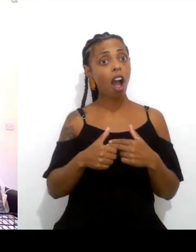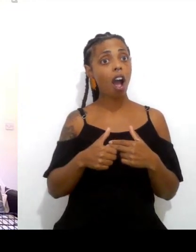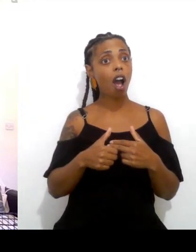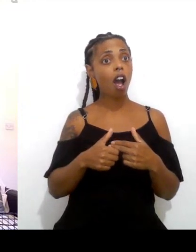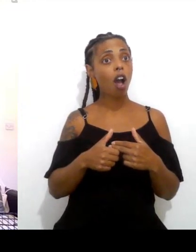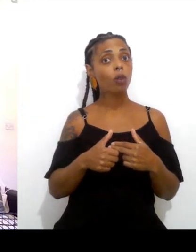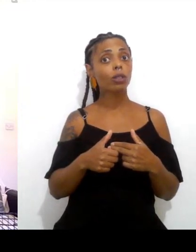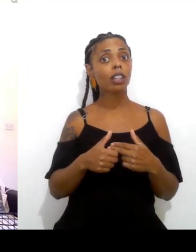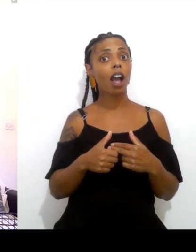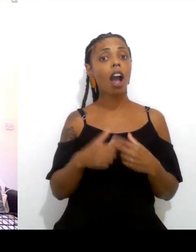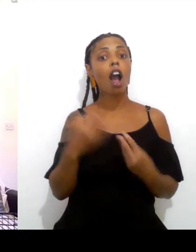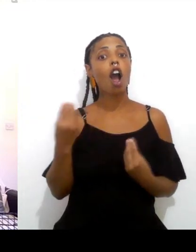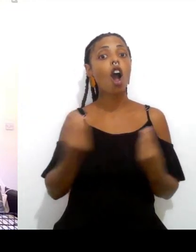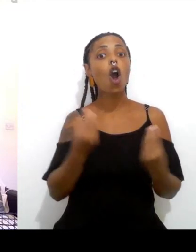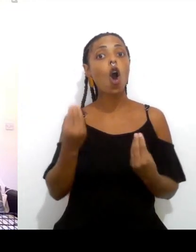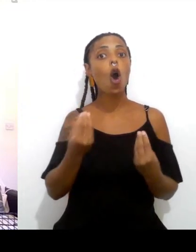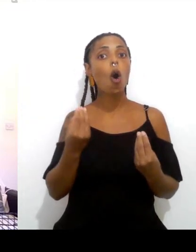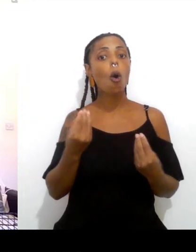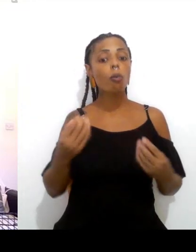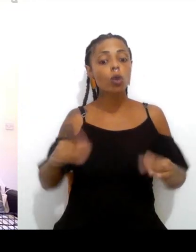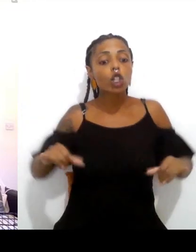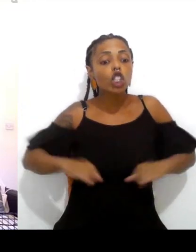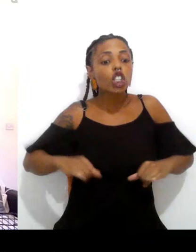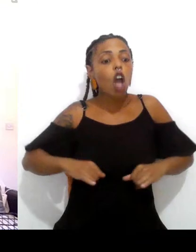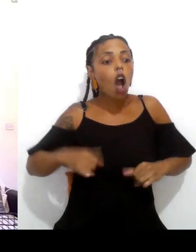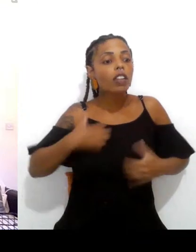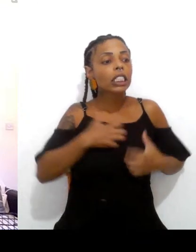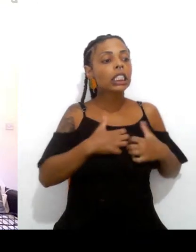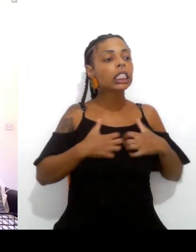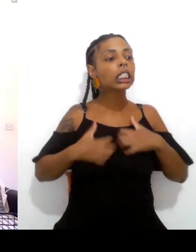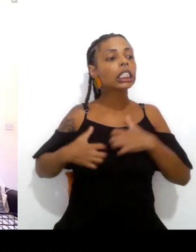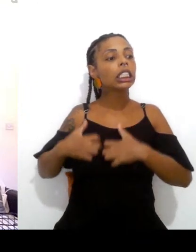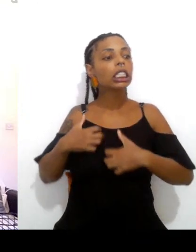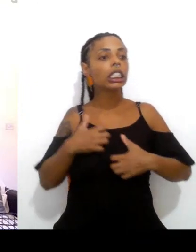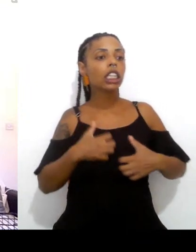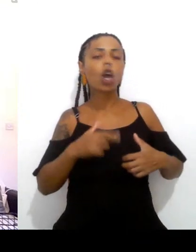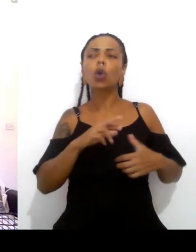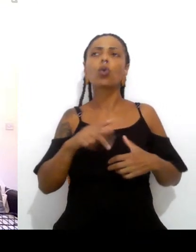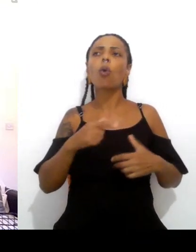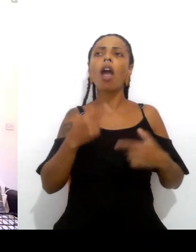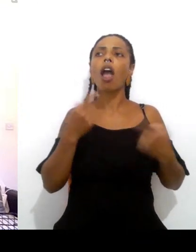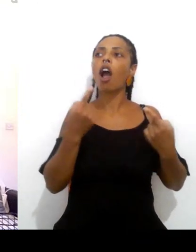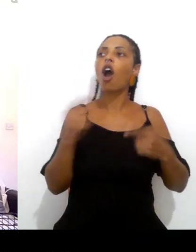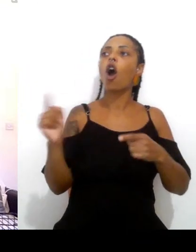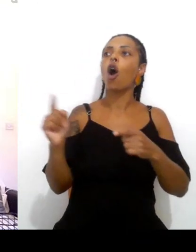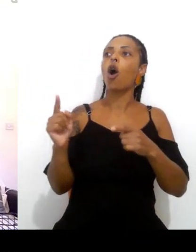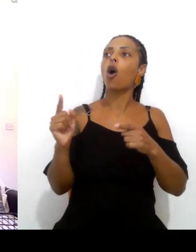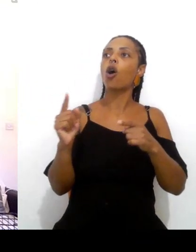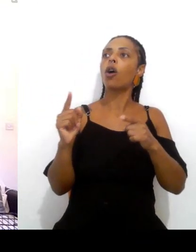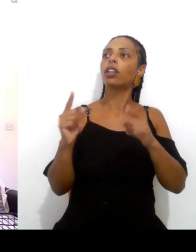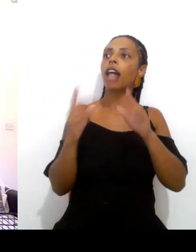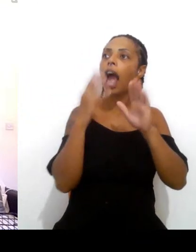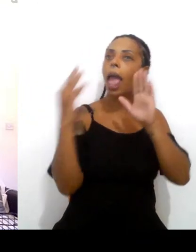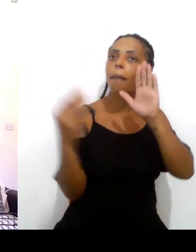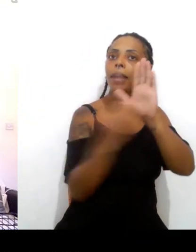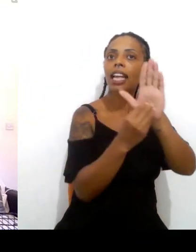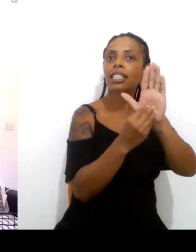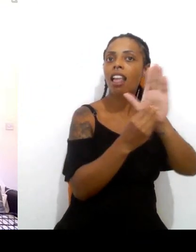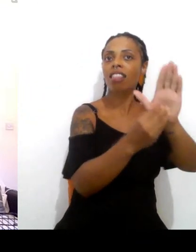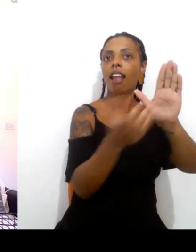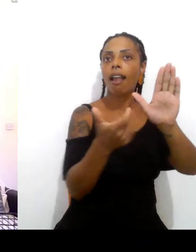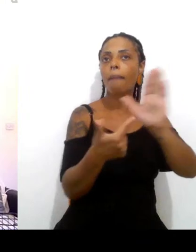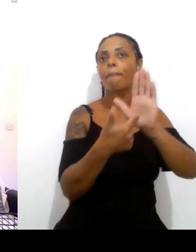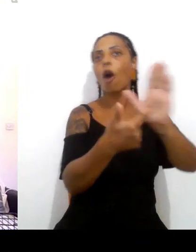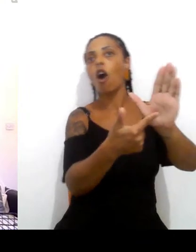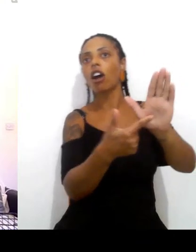lidava com a dor não era uma afronta para qual representatividade nesse sentido a provocação em suas